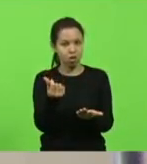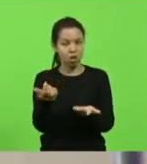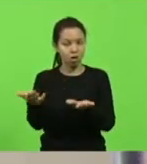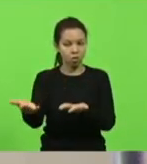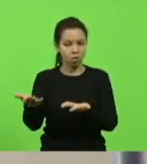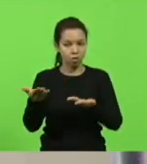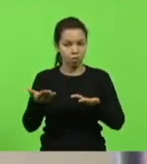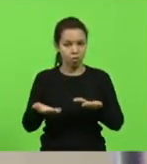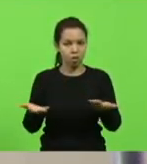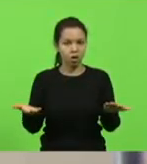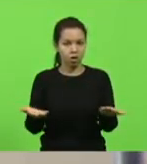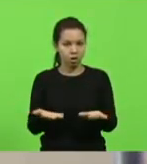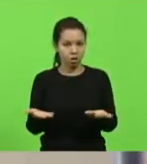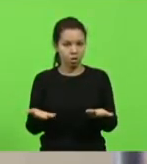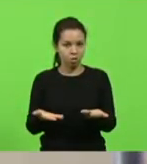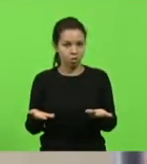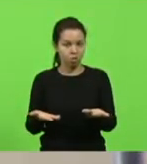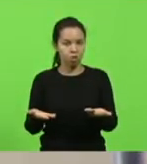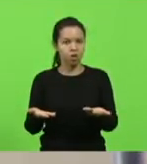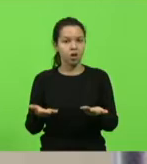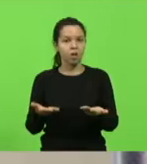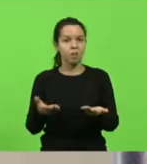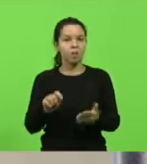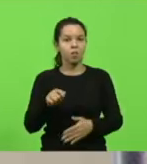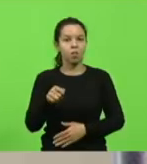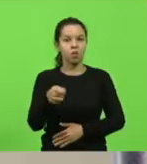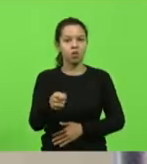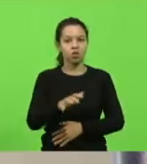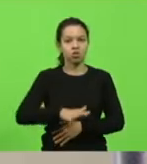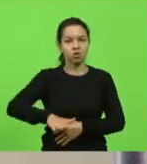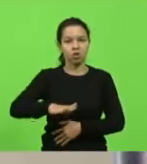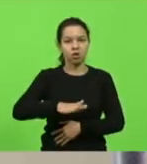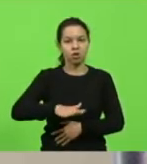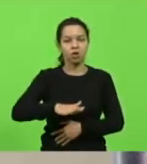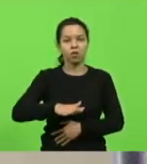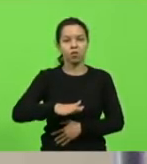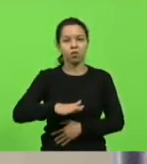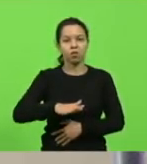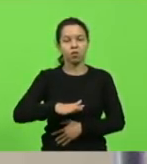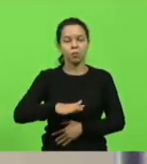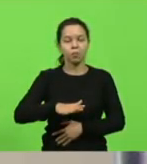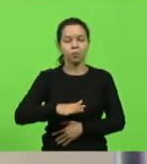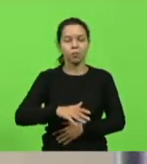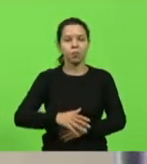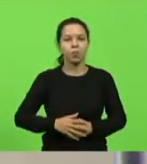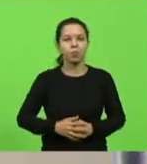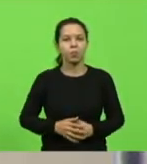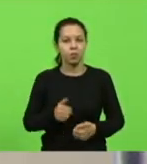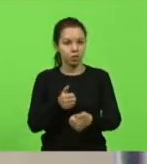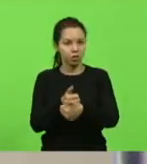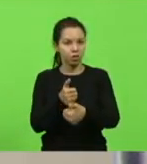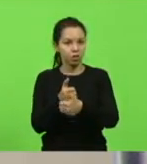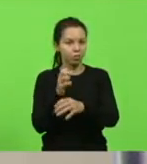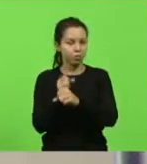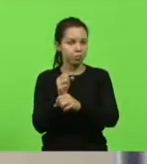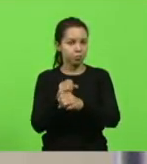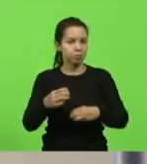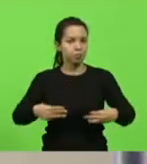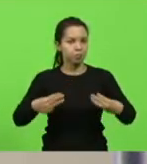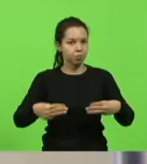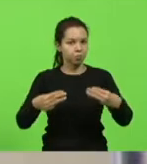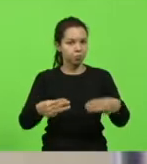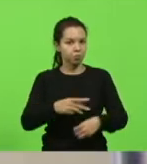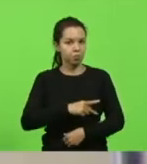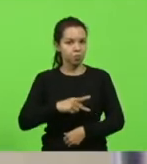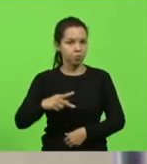a excelentíssima senhora procuradora-geral junto ao Tribunal de Contas Ministério Público de contas de Santa Catarina